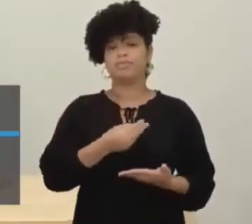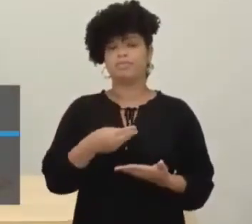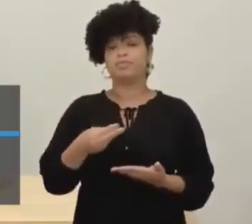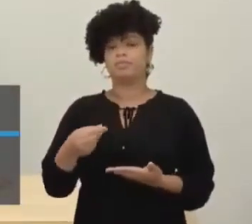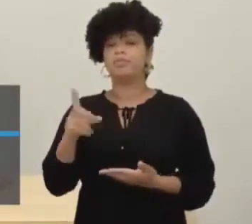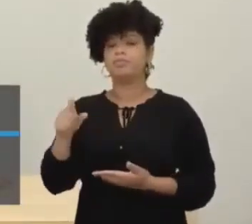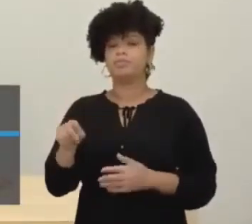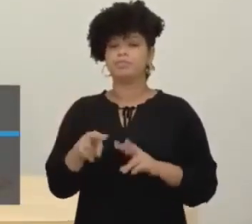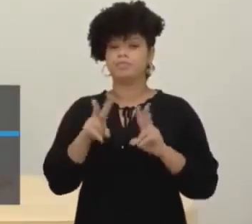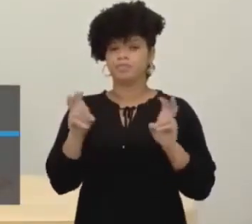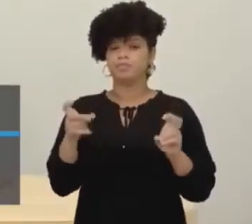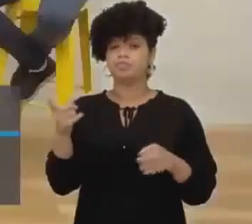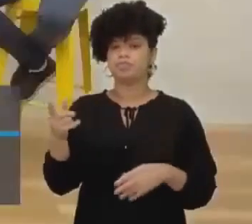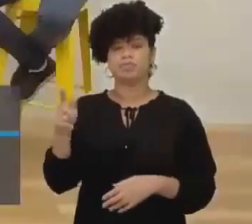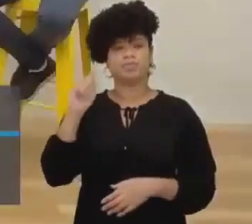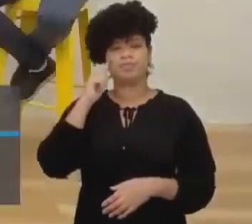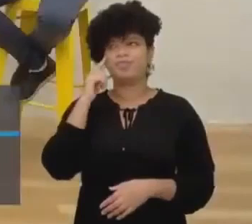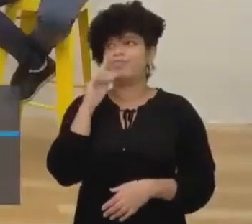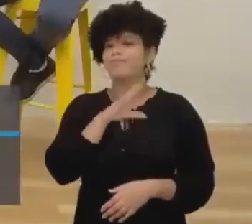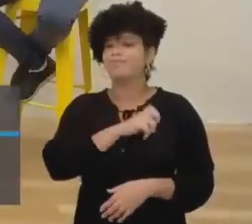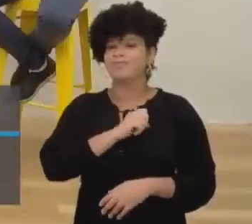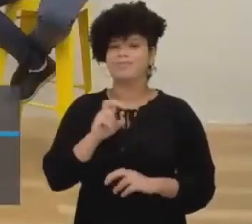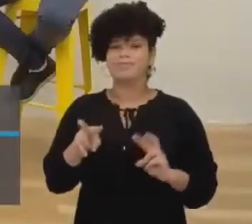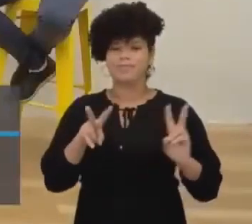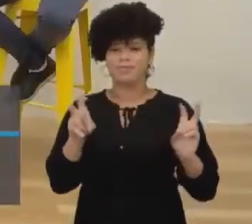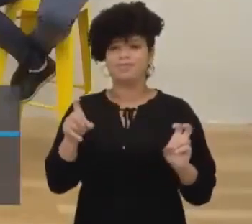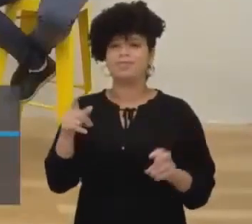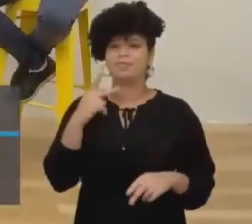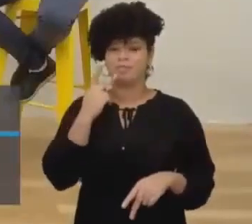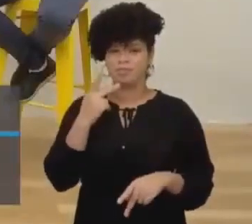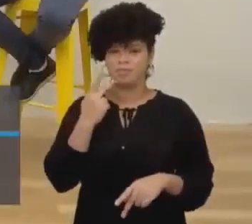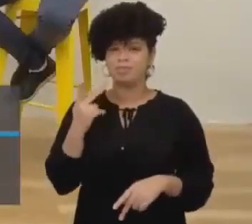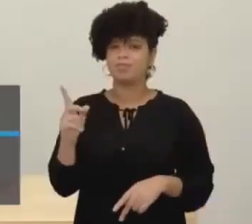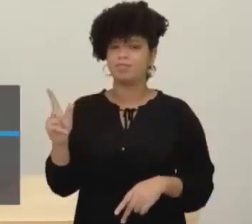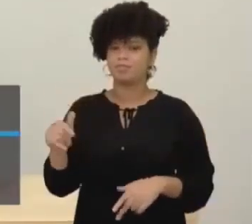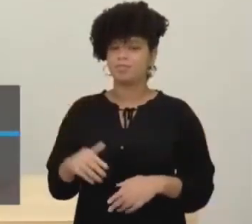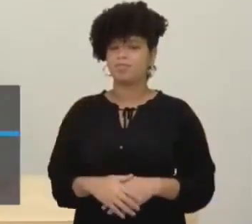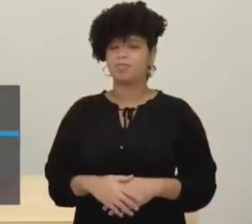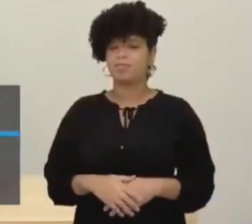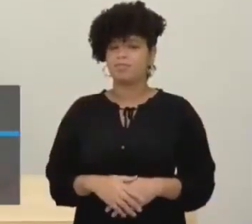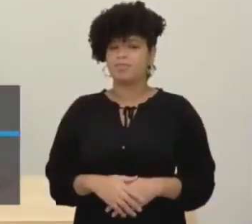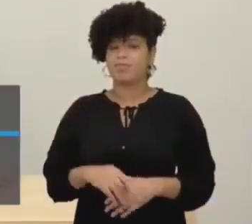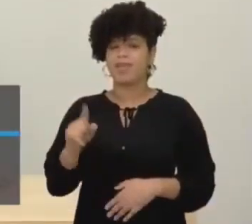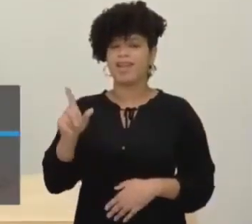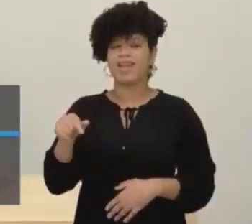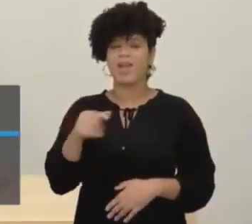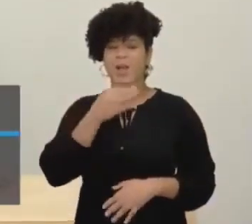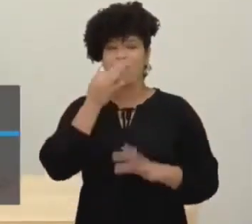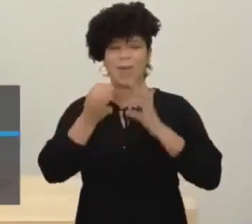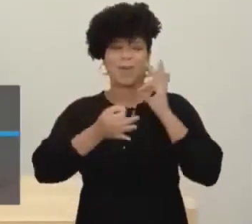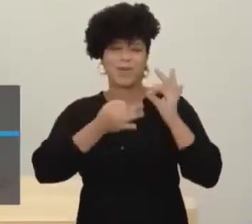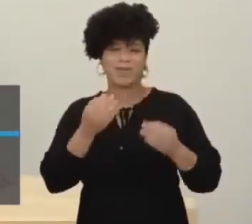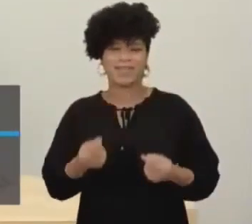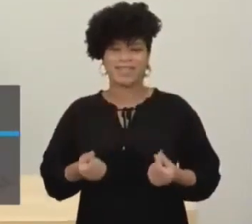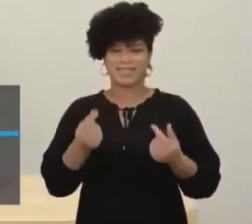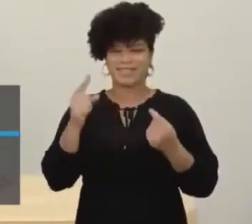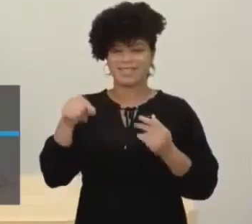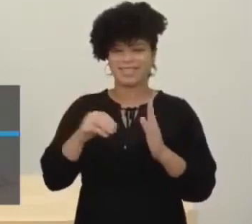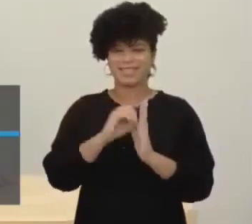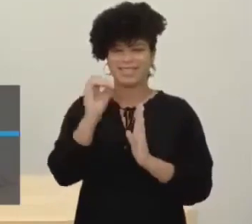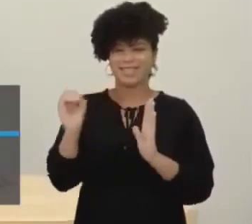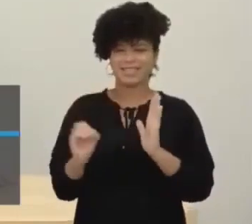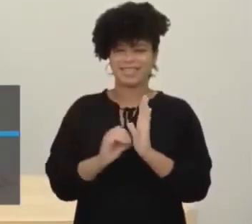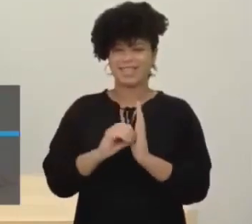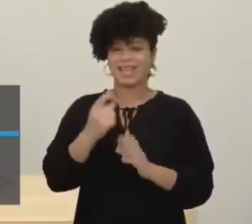é o tema aí abordado aí né que o giro adora esse tema ele até comenta nas aulas que o nosso comunitarista Econômica aqui do centro de mídias Então vamos lá